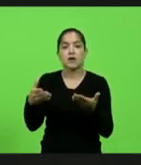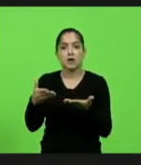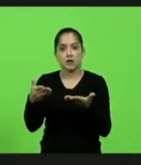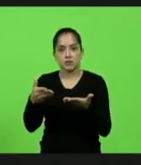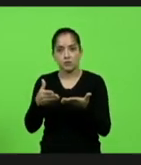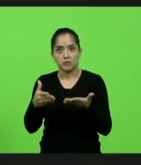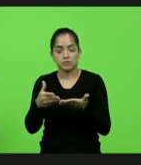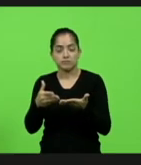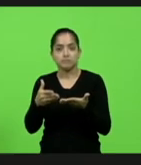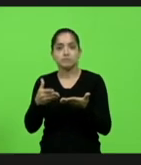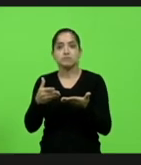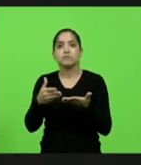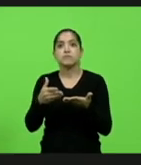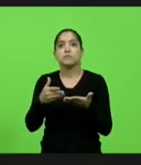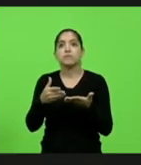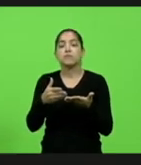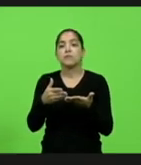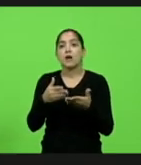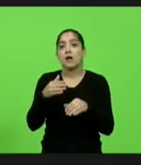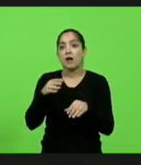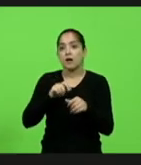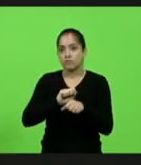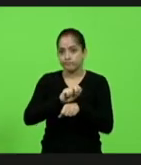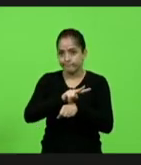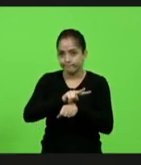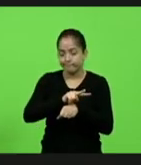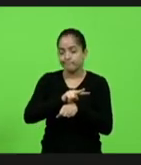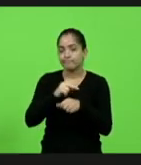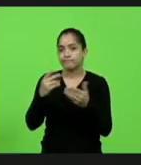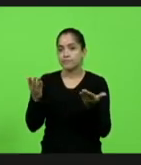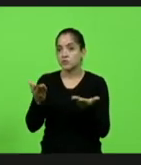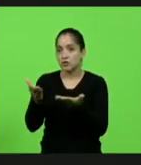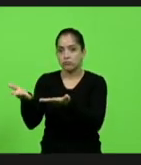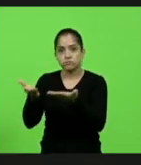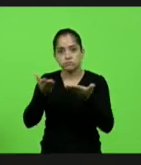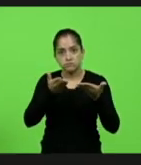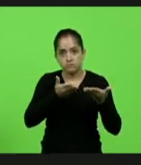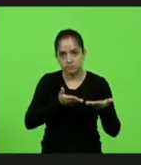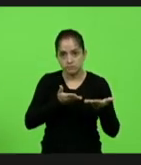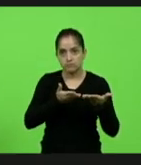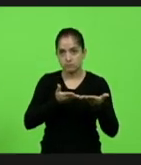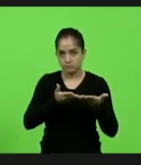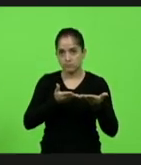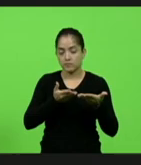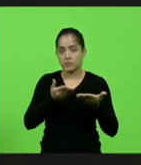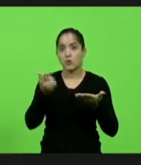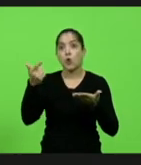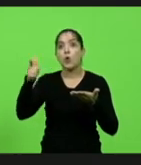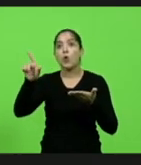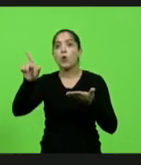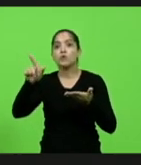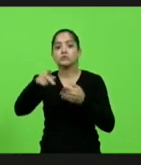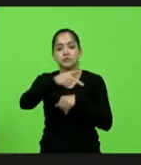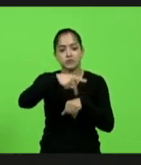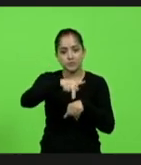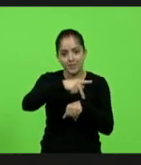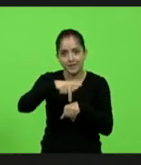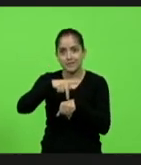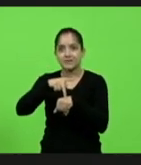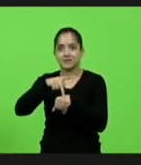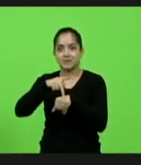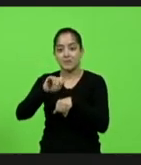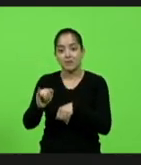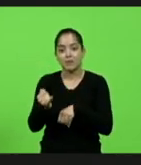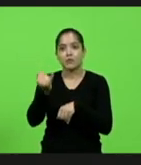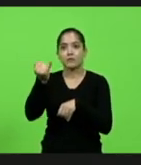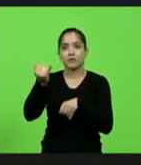Paulo a vaga, mas já havia então sido convidada por instituições de fora do país para aproveitar o seu talento. Então nós